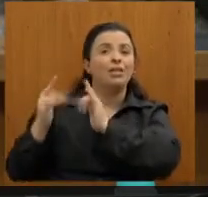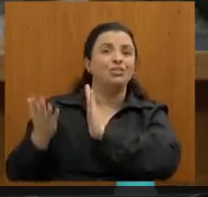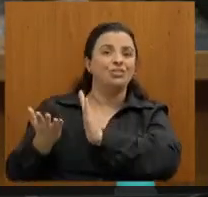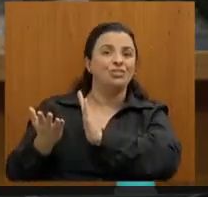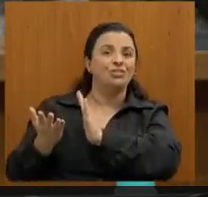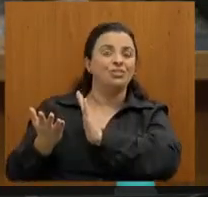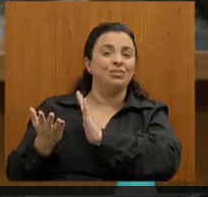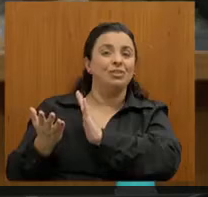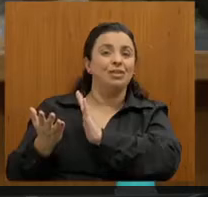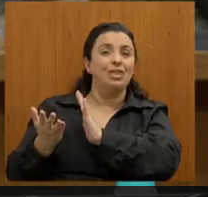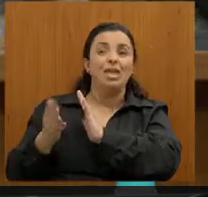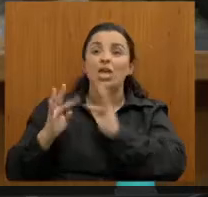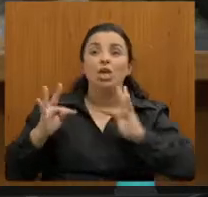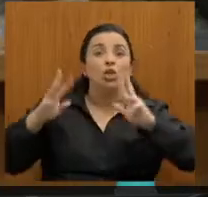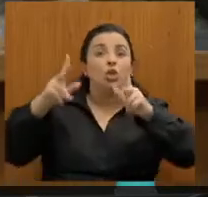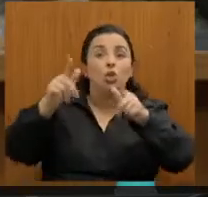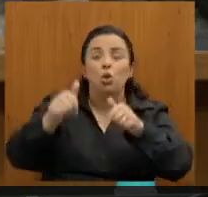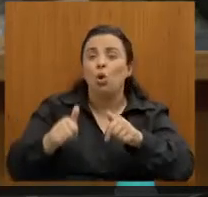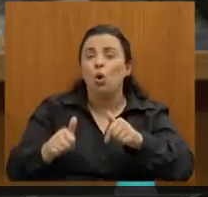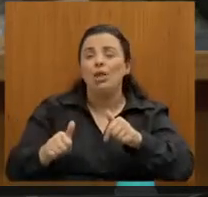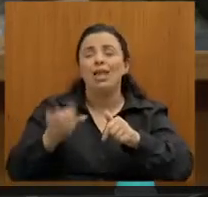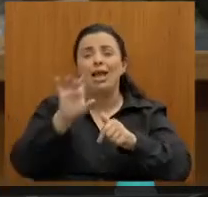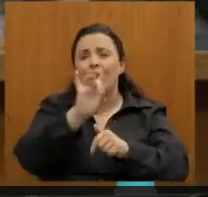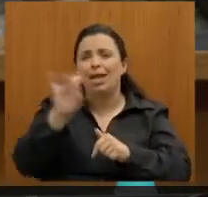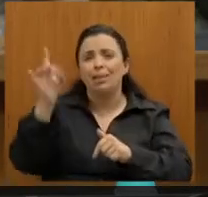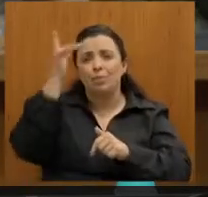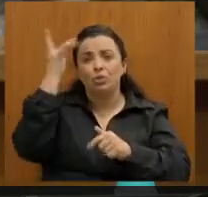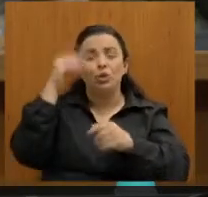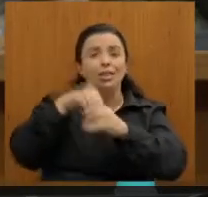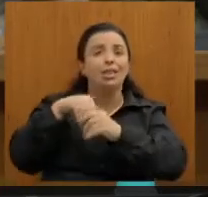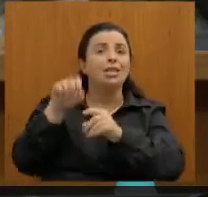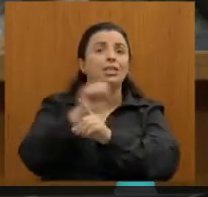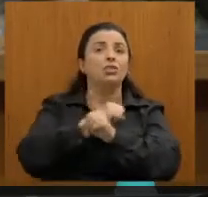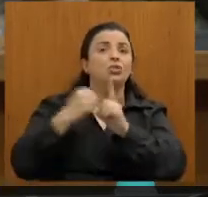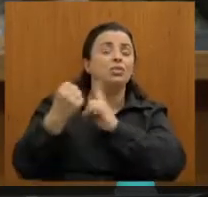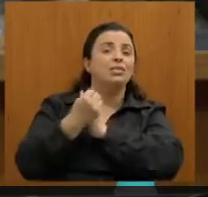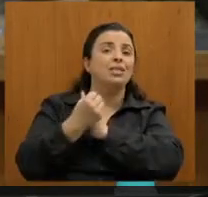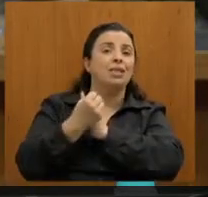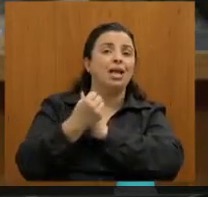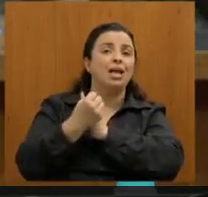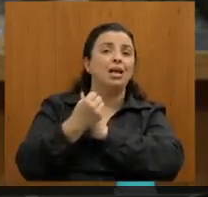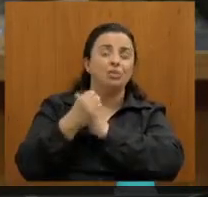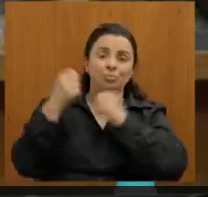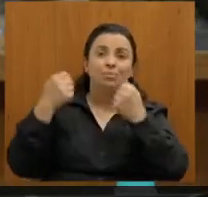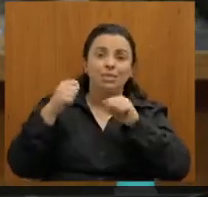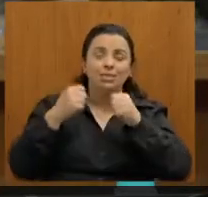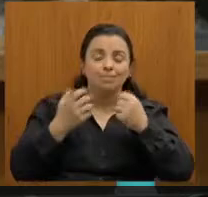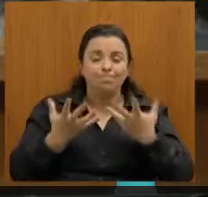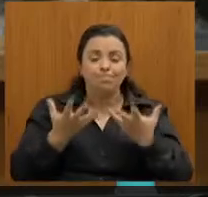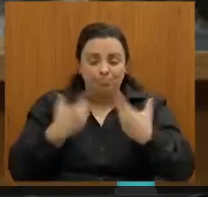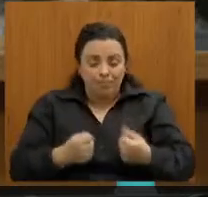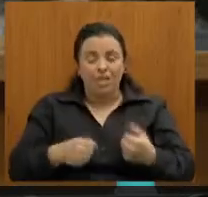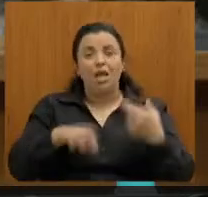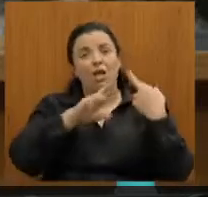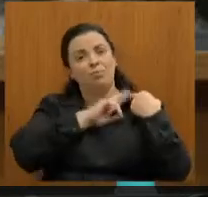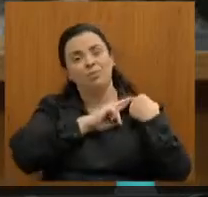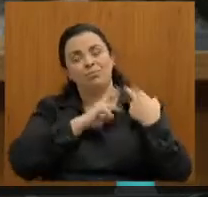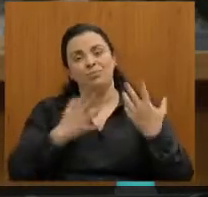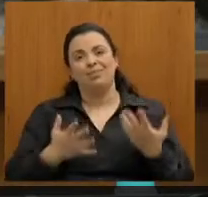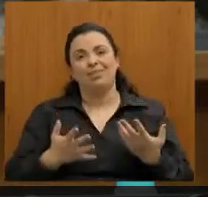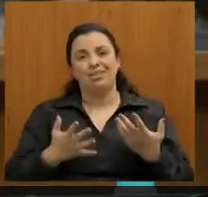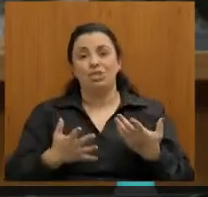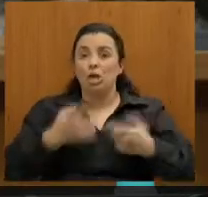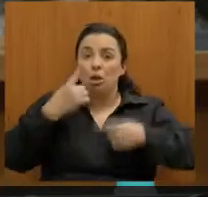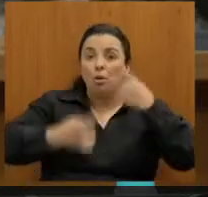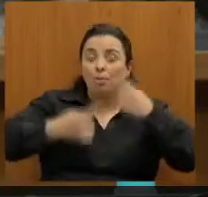a responsabilidade toda a sociedade elaborar políticas públicas para mulheres depende cada